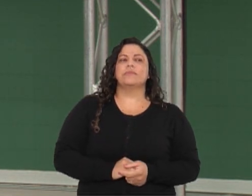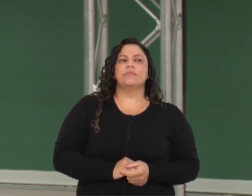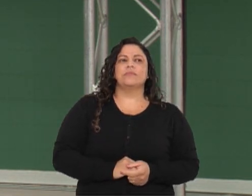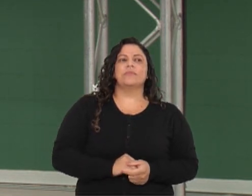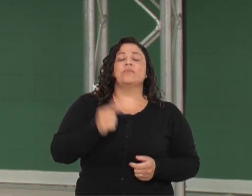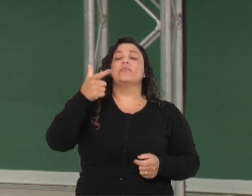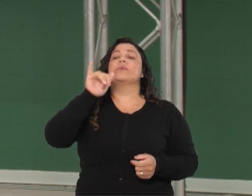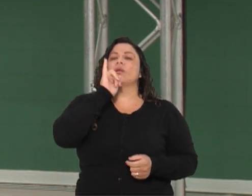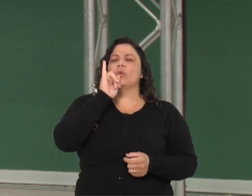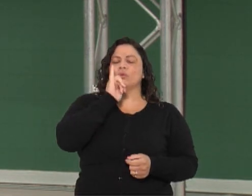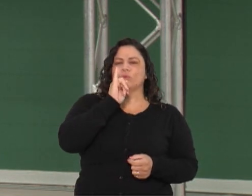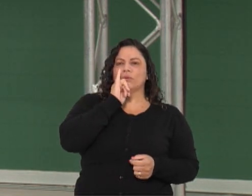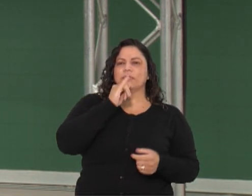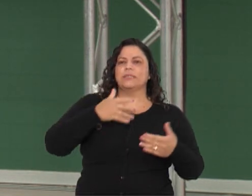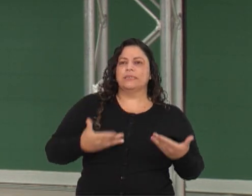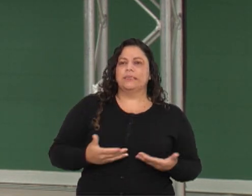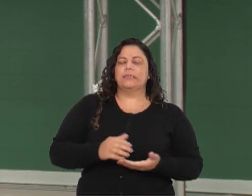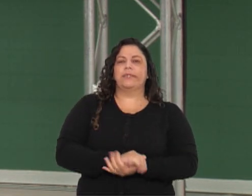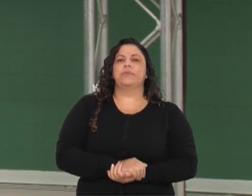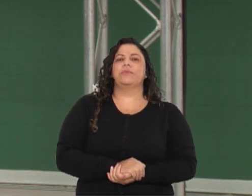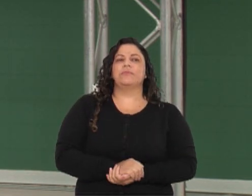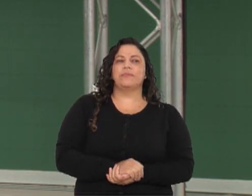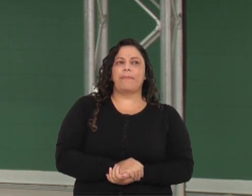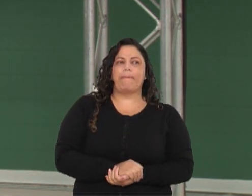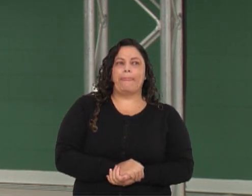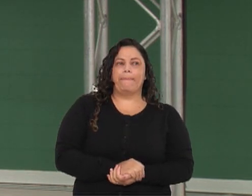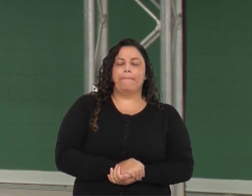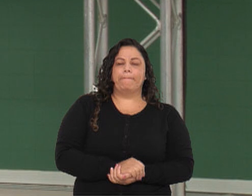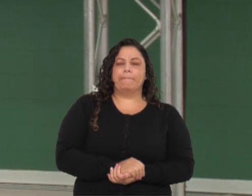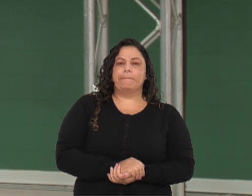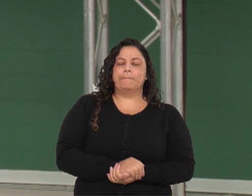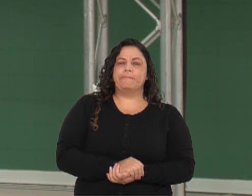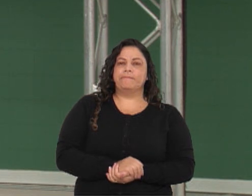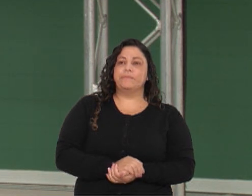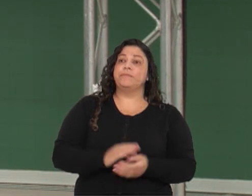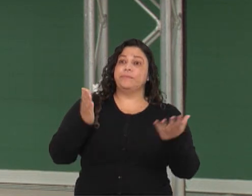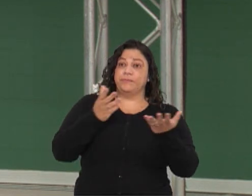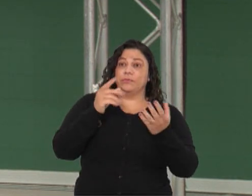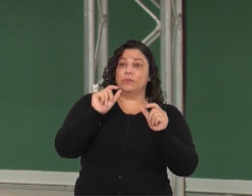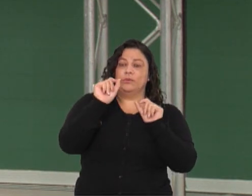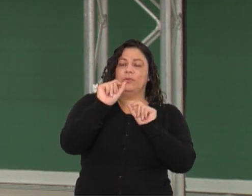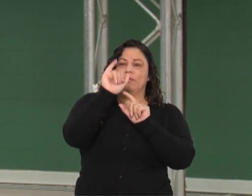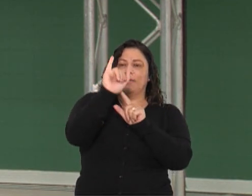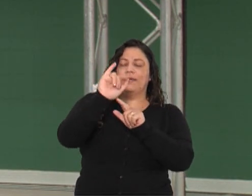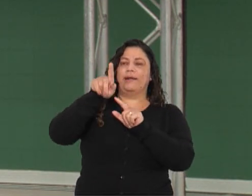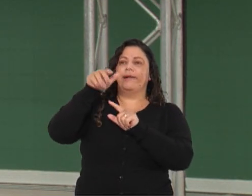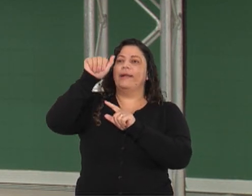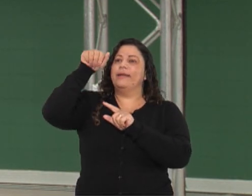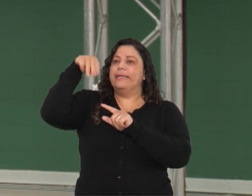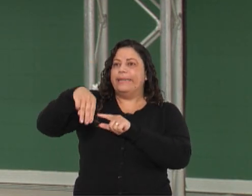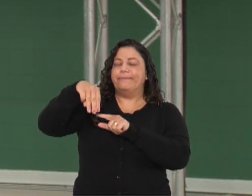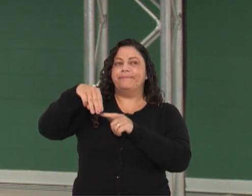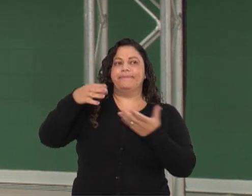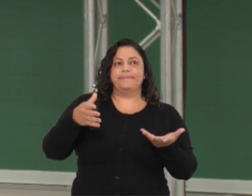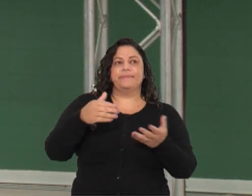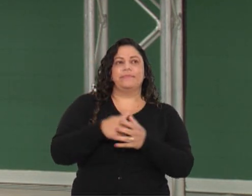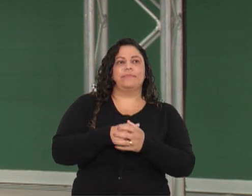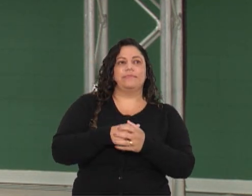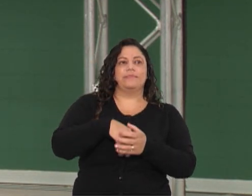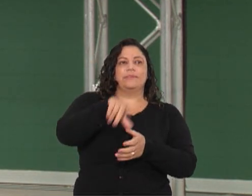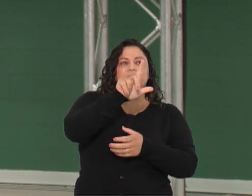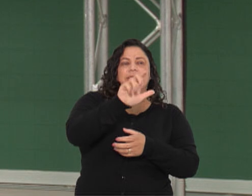outro exemplo, I am leaving tomorrow at 5. Essa aqui eu usei para falar do near future, de um futuro próximo, que